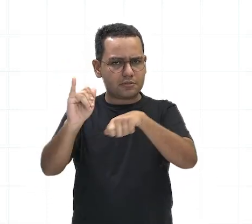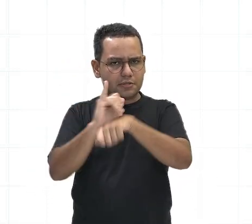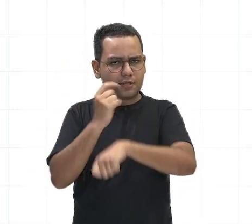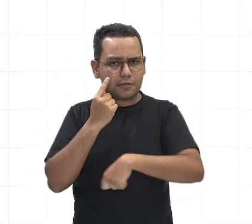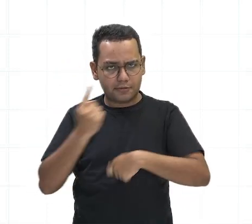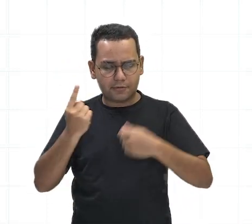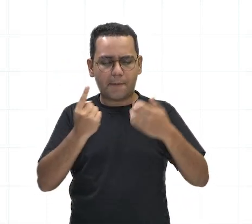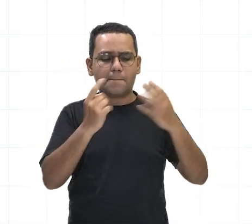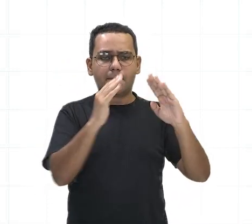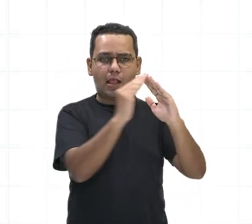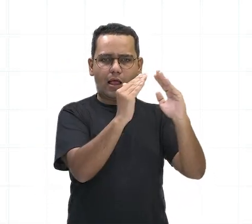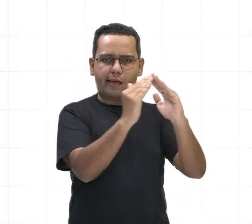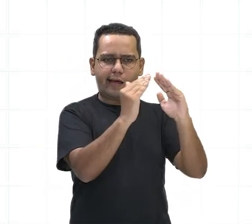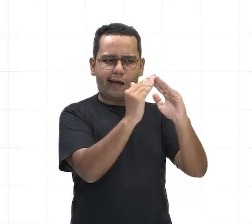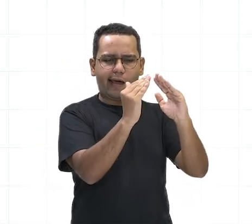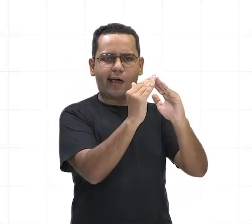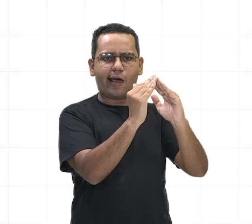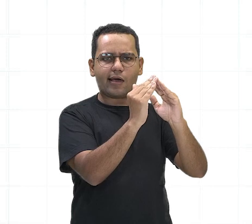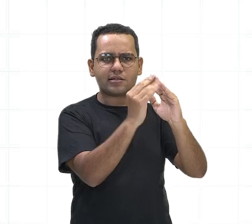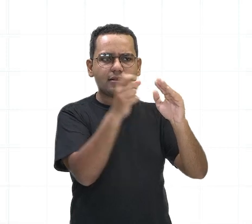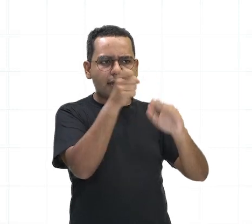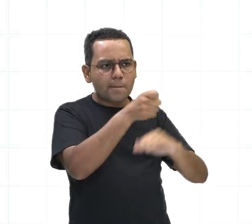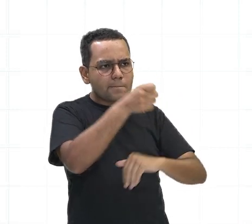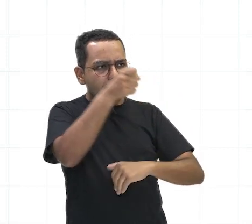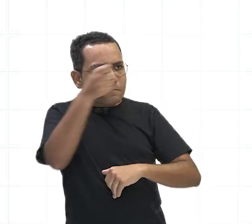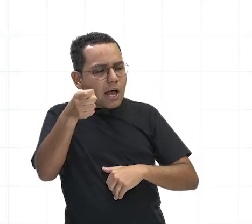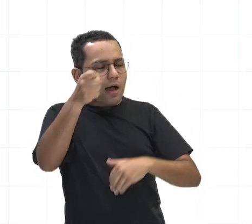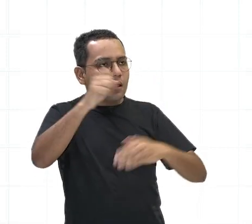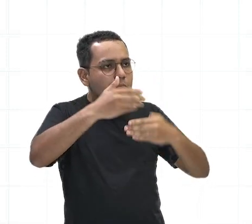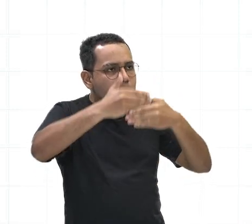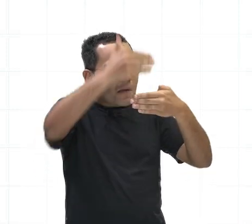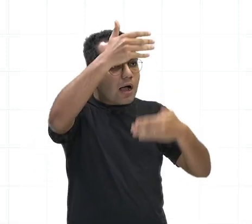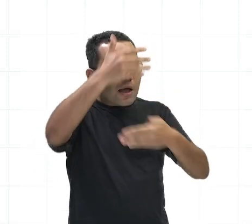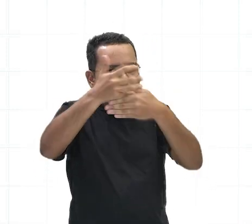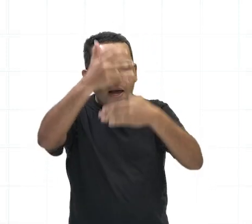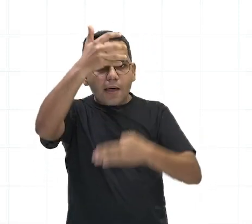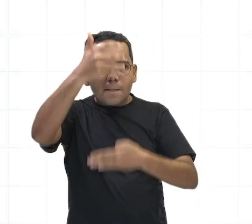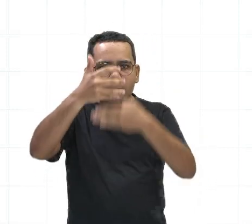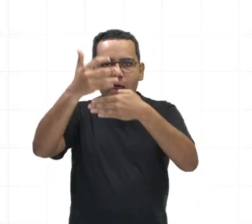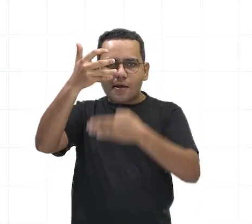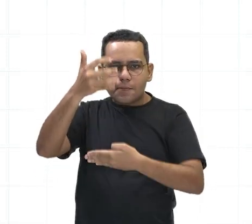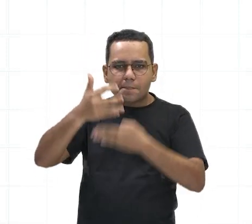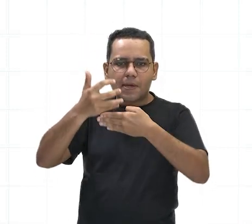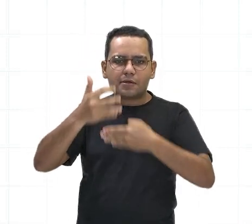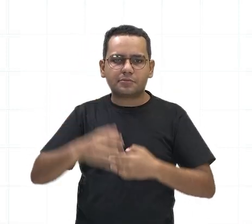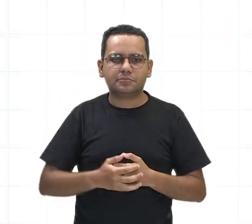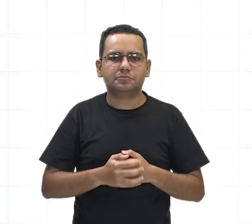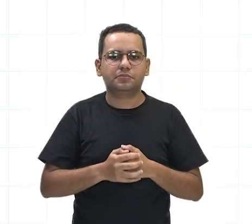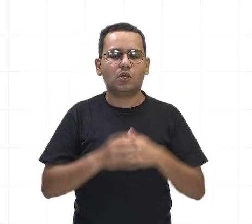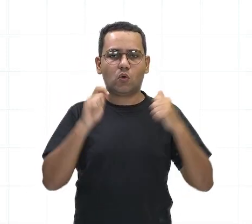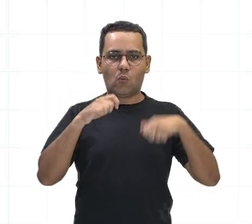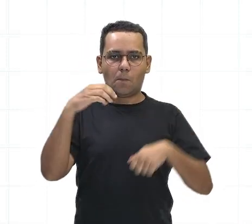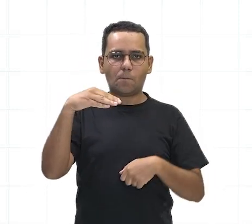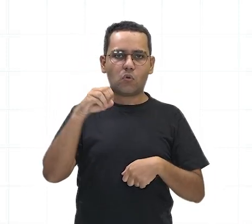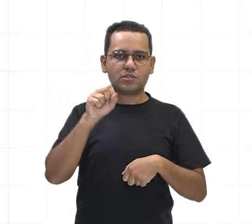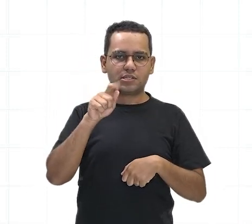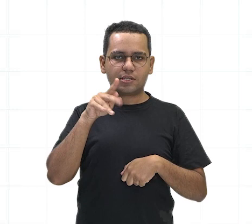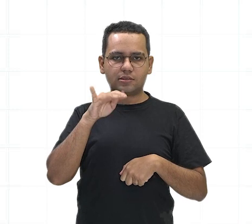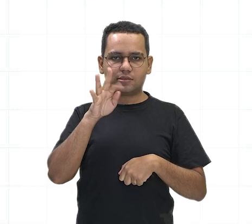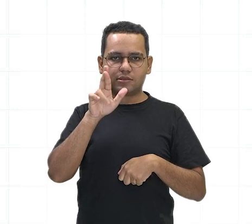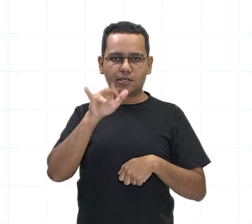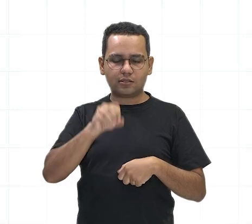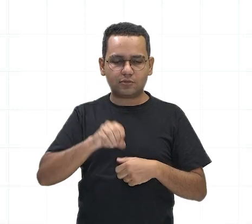essas telas para evitar o contato com o mosquito, né? O mosquiteiro, por exemplo. E aí, olha só, tem uma informação bem interessante aí nessa